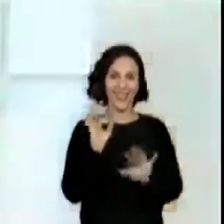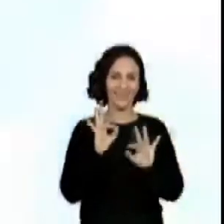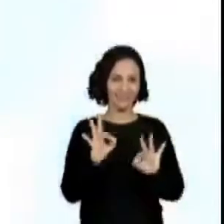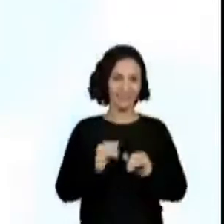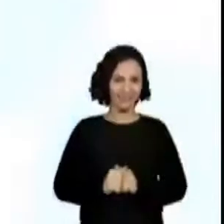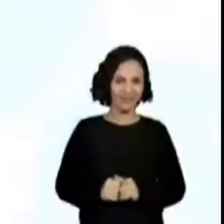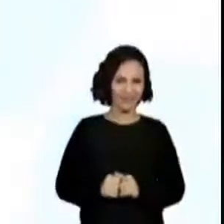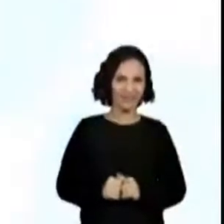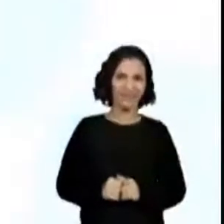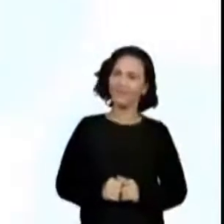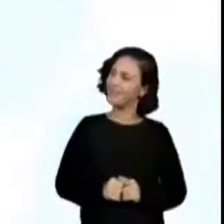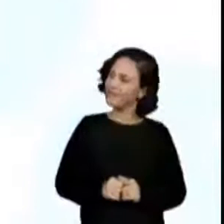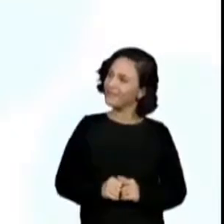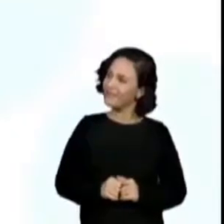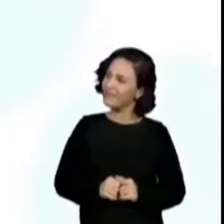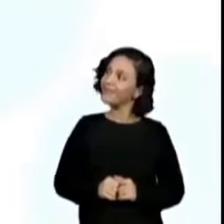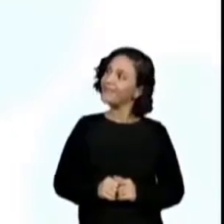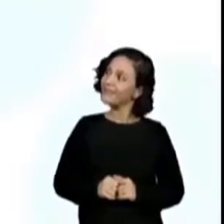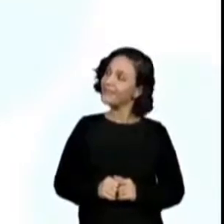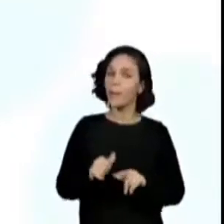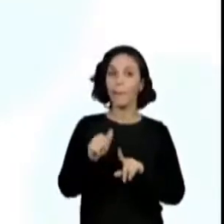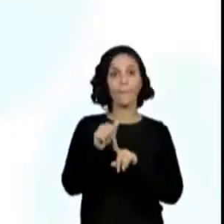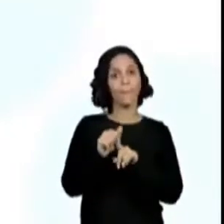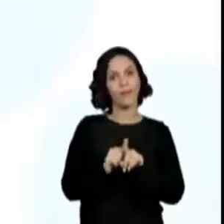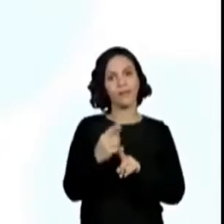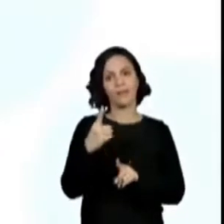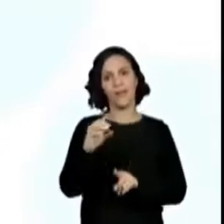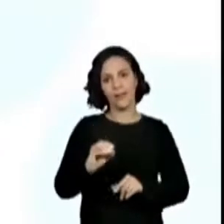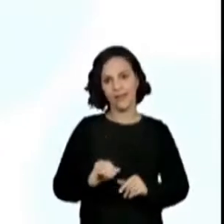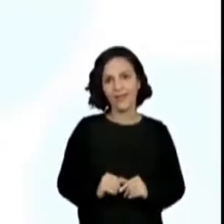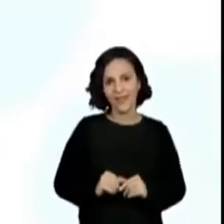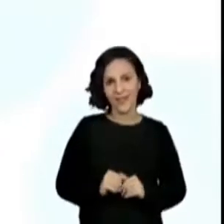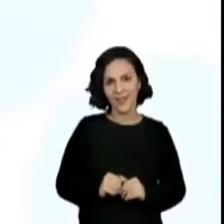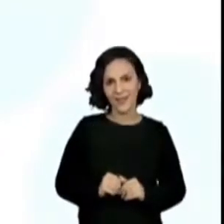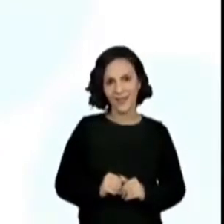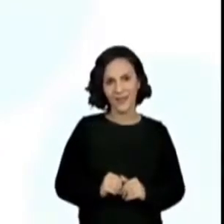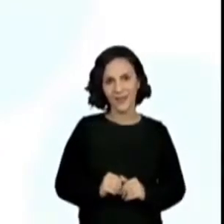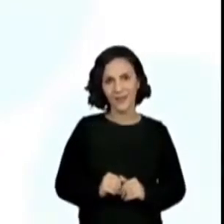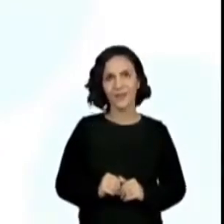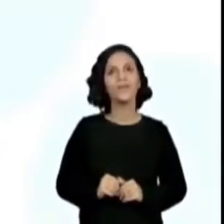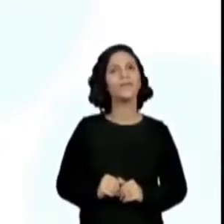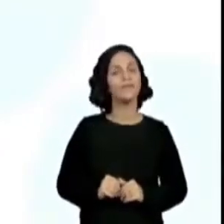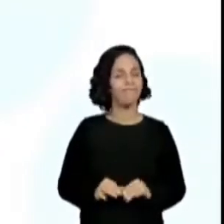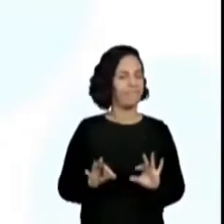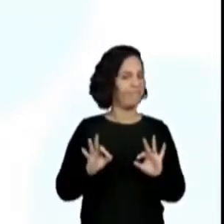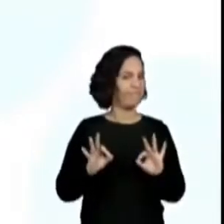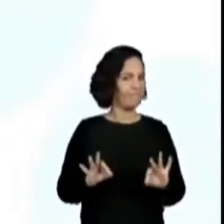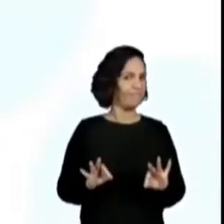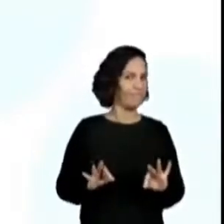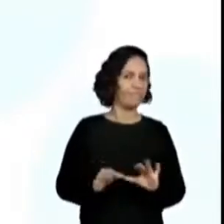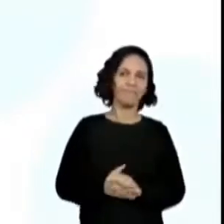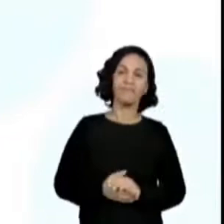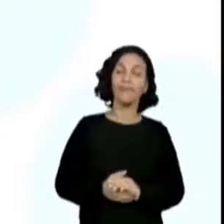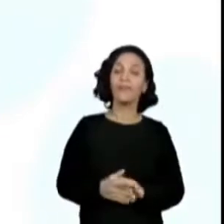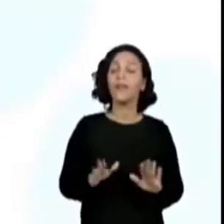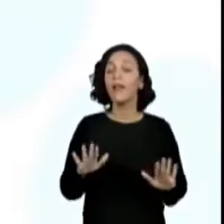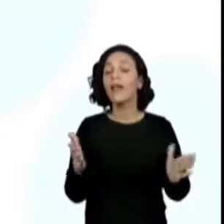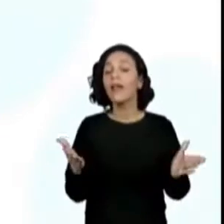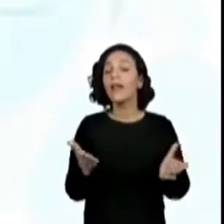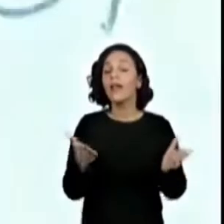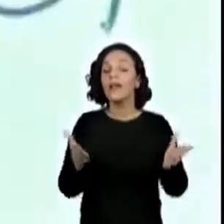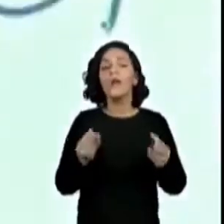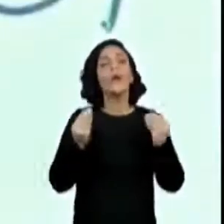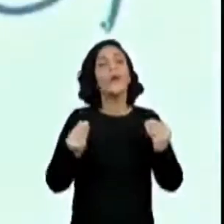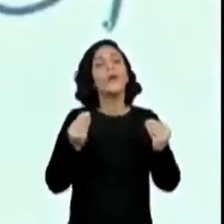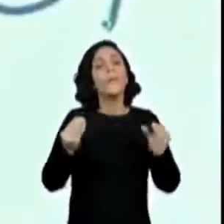aqui bonitinho, né? Mês o quê? 10. 10. Mês 10. E como é que a